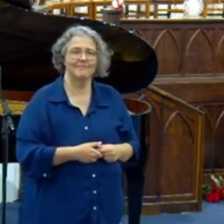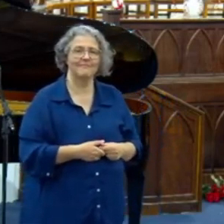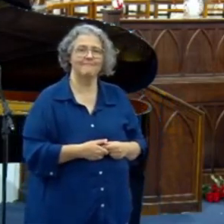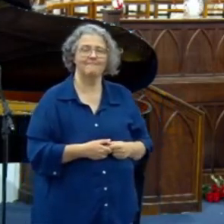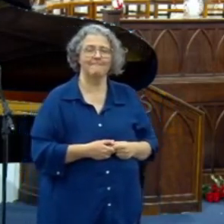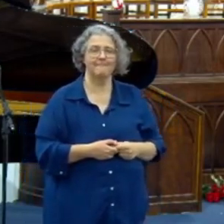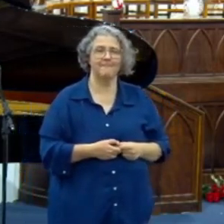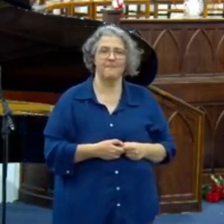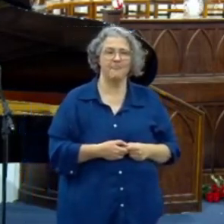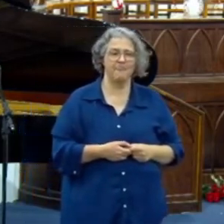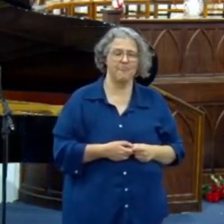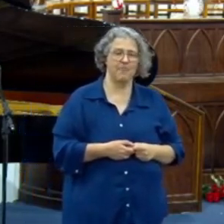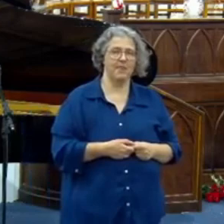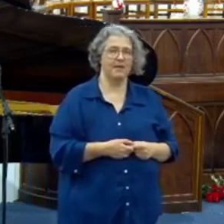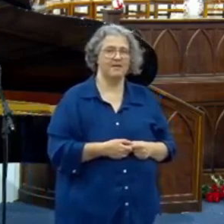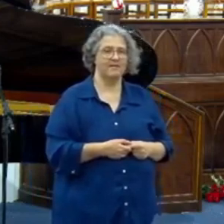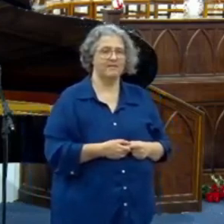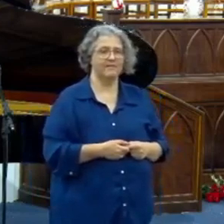do discipulado.